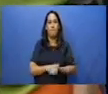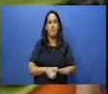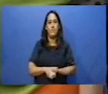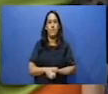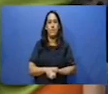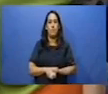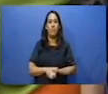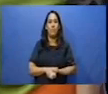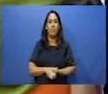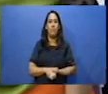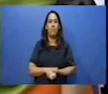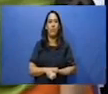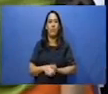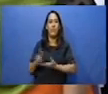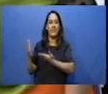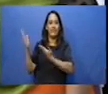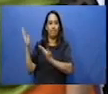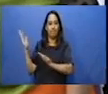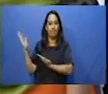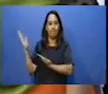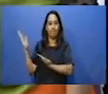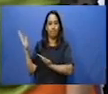É, espacinho,